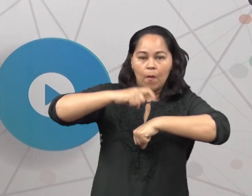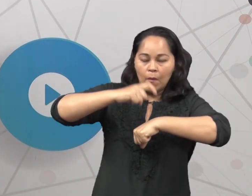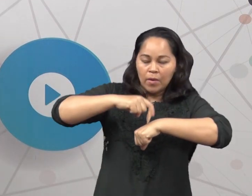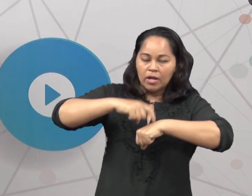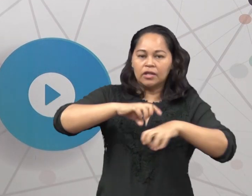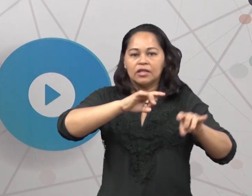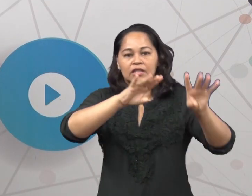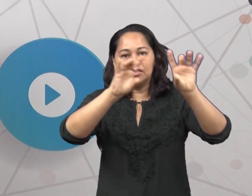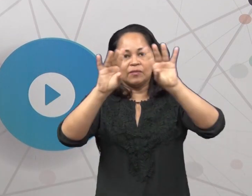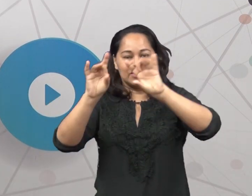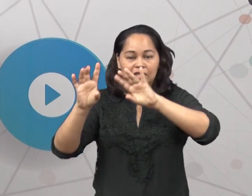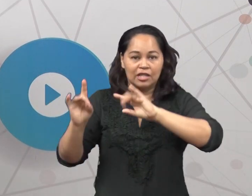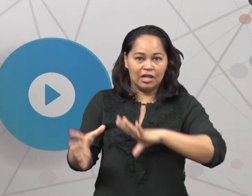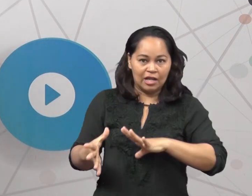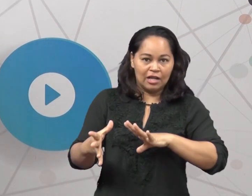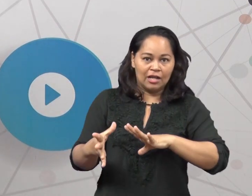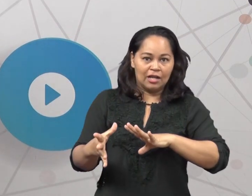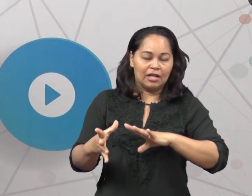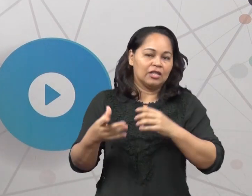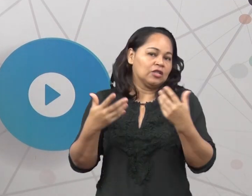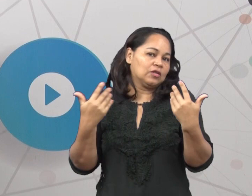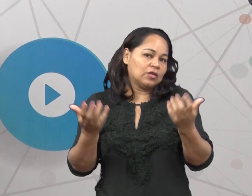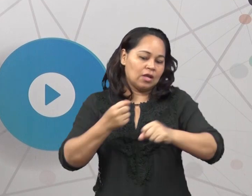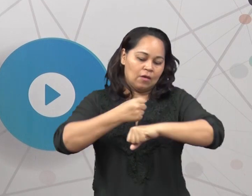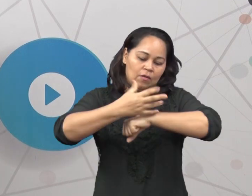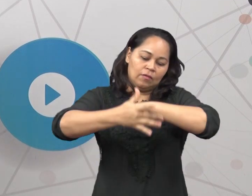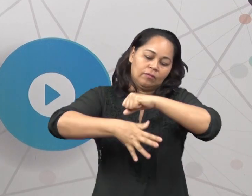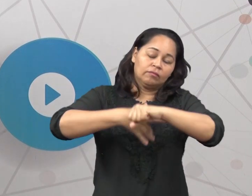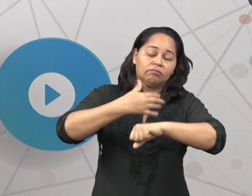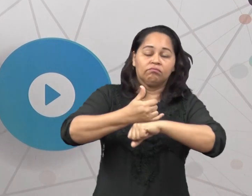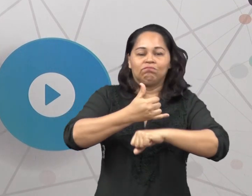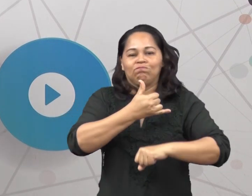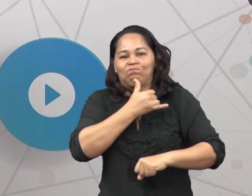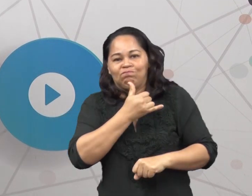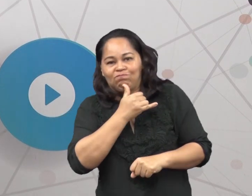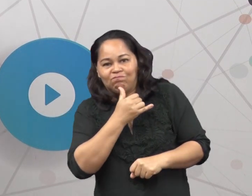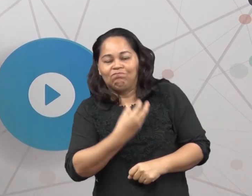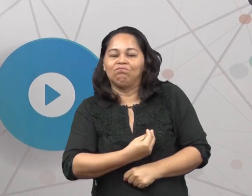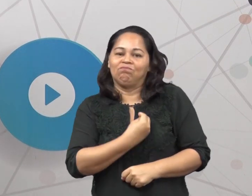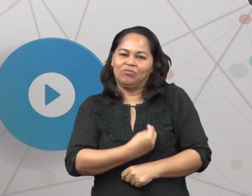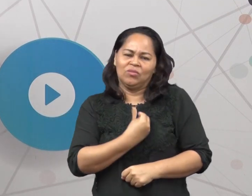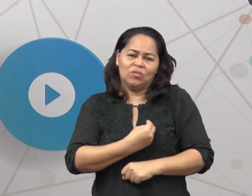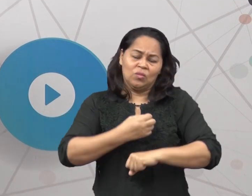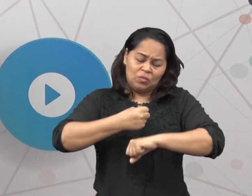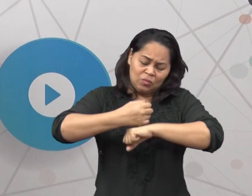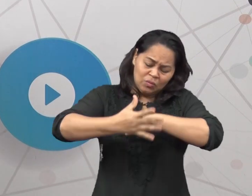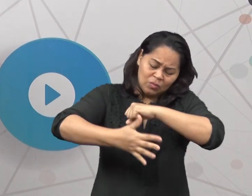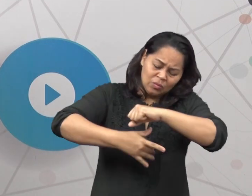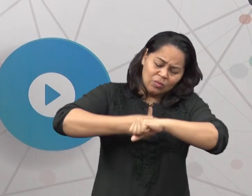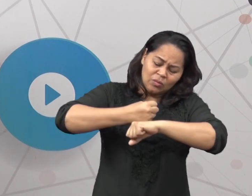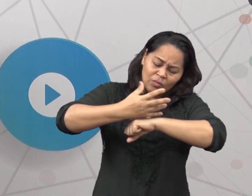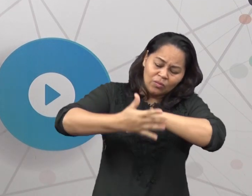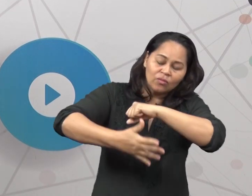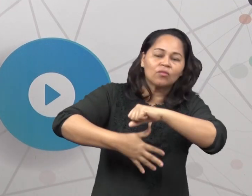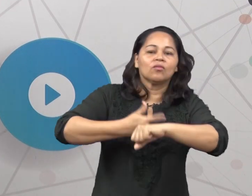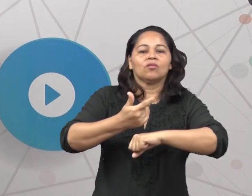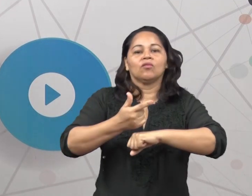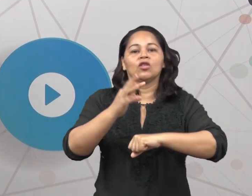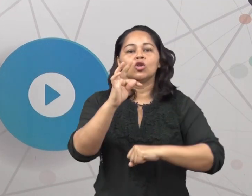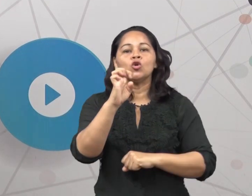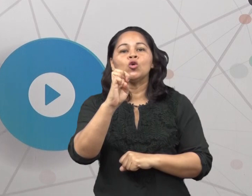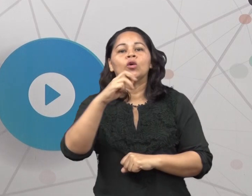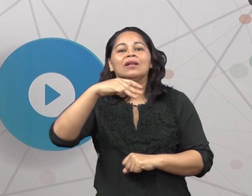especiais, o tempo também marca momentos tristes. Enfim, em tudo nós contamos o tempo, no